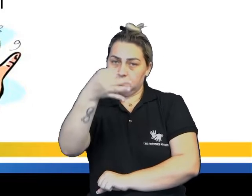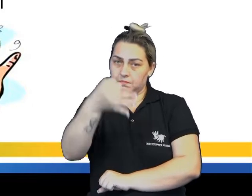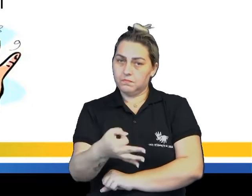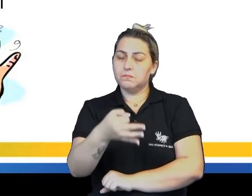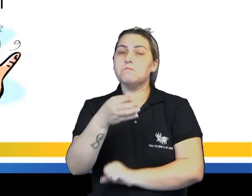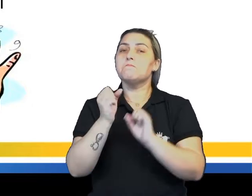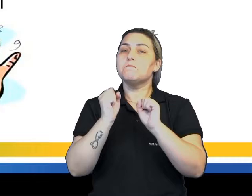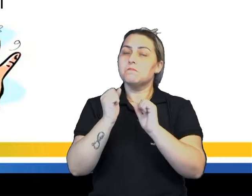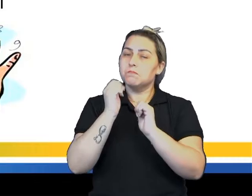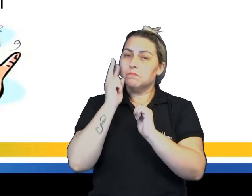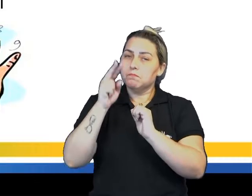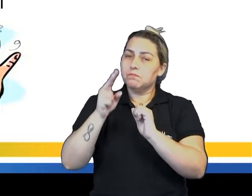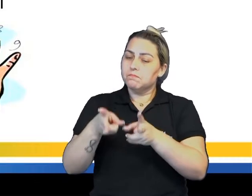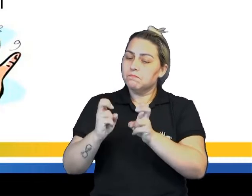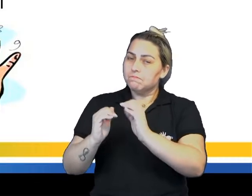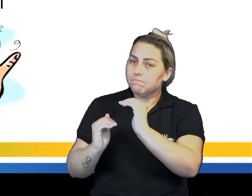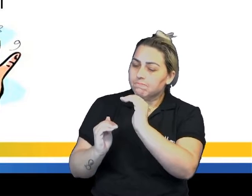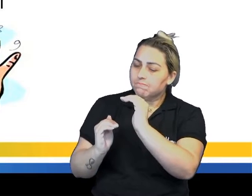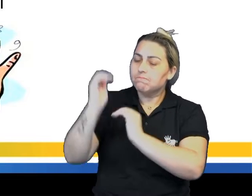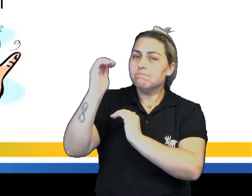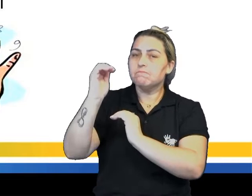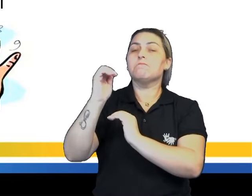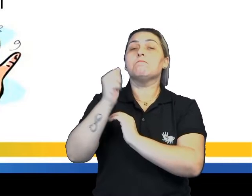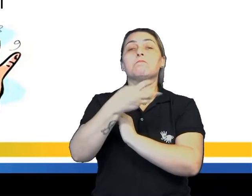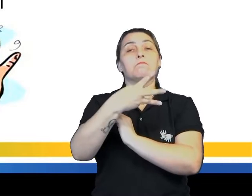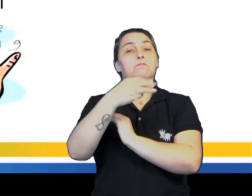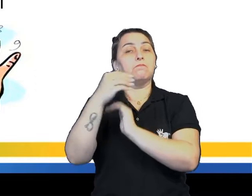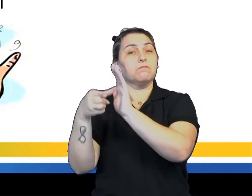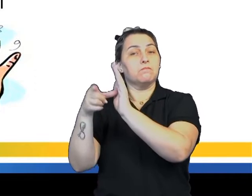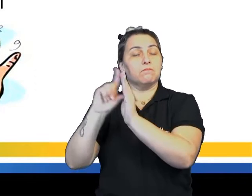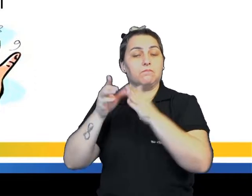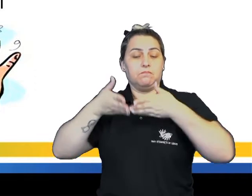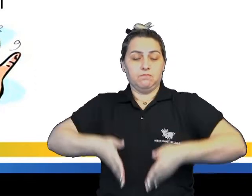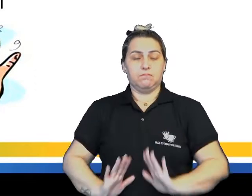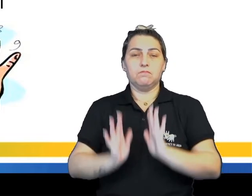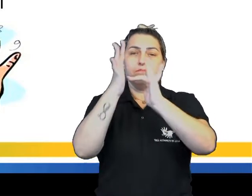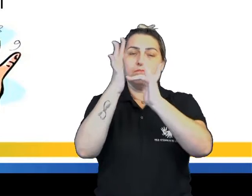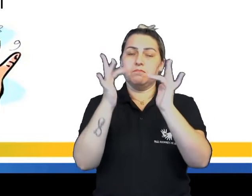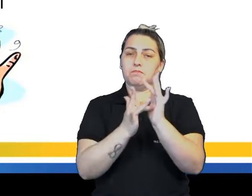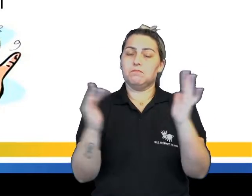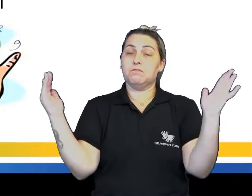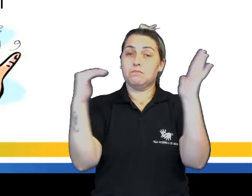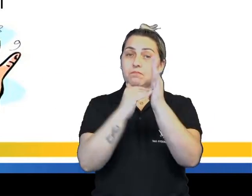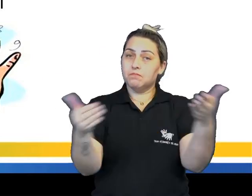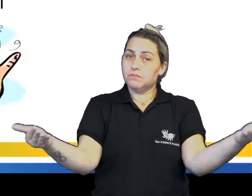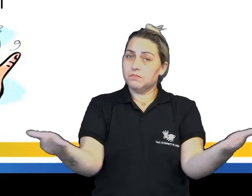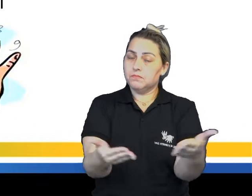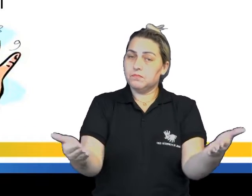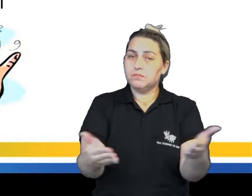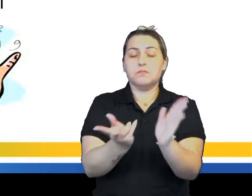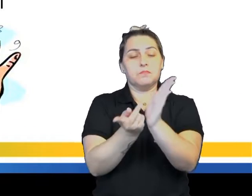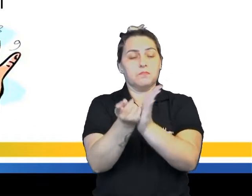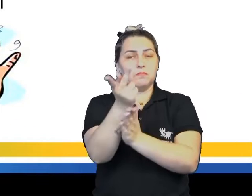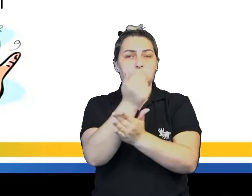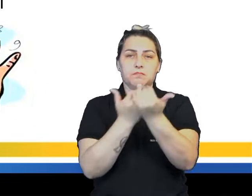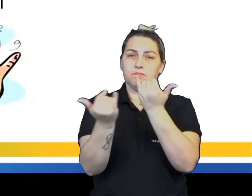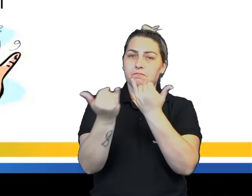o avanço desde 300 a.C. até atualmente. Os desenhos são